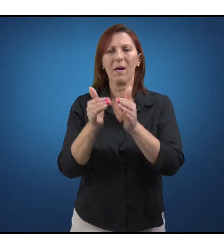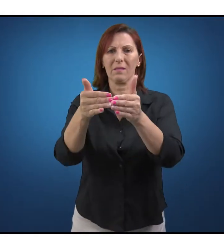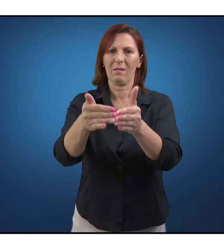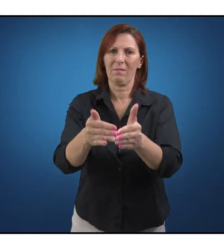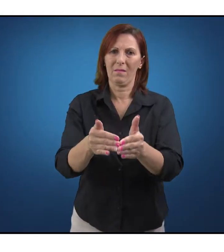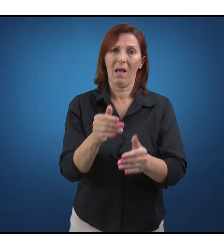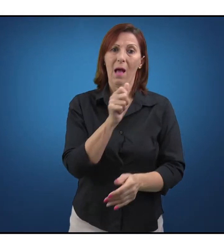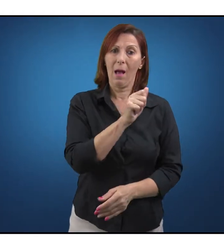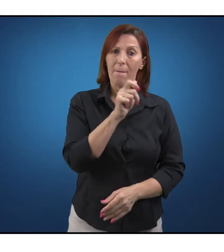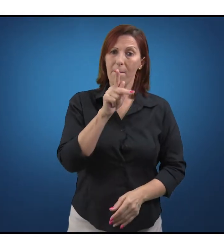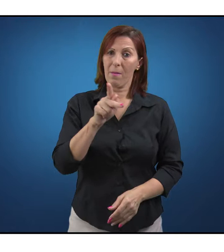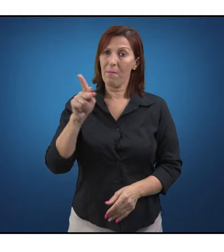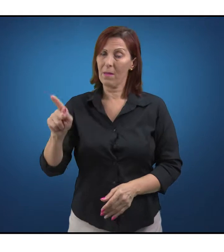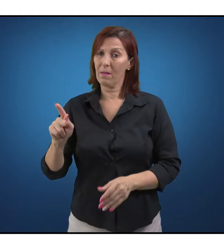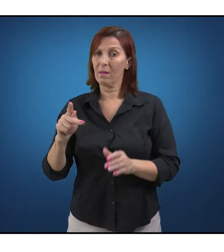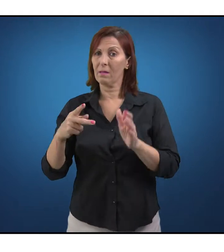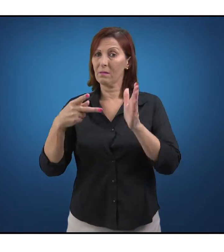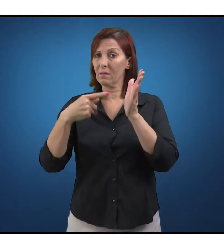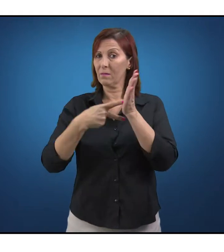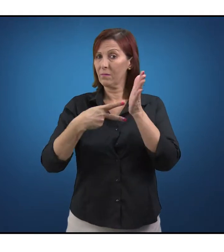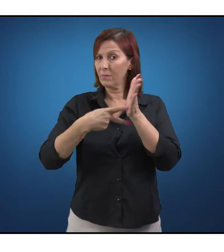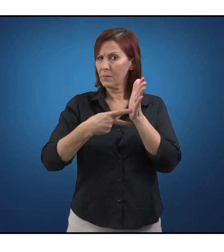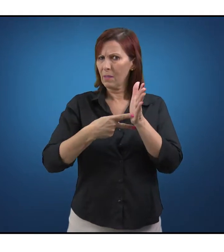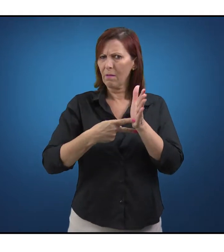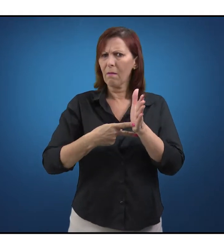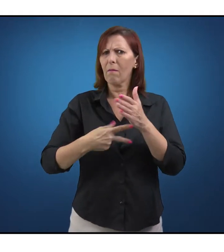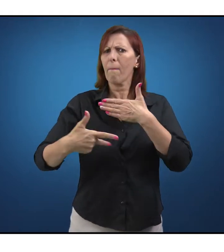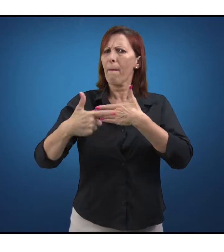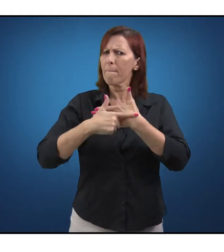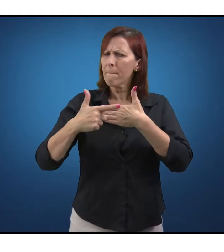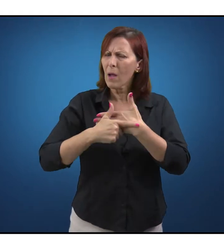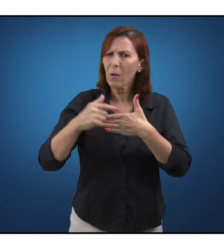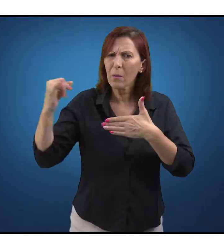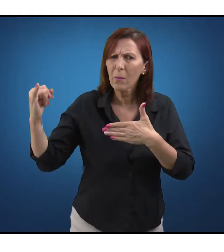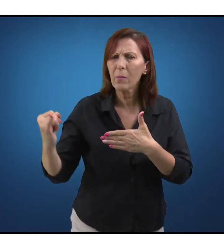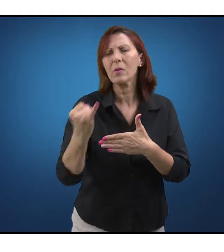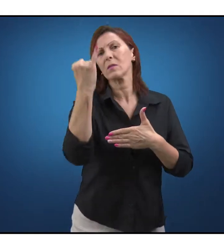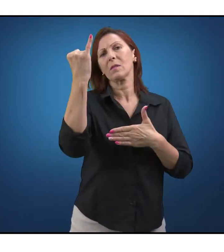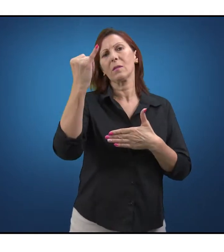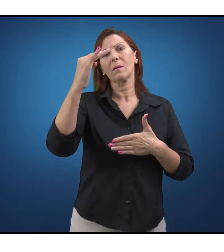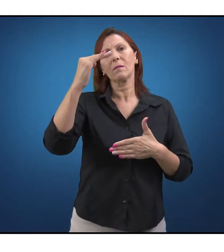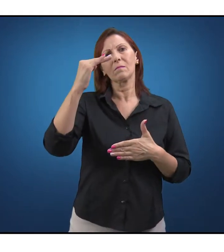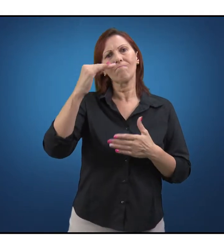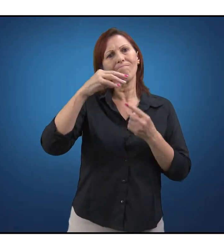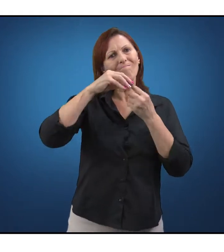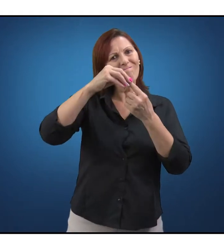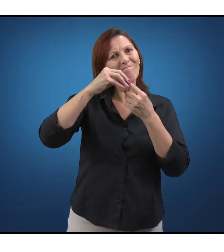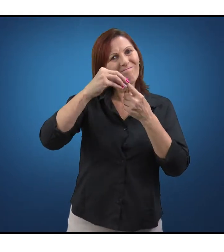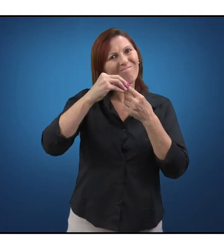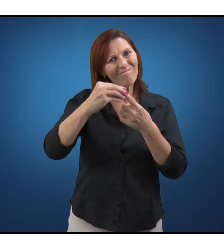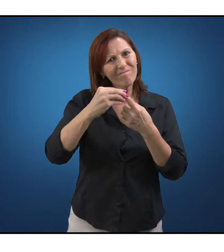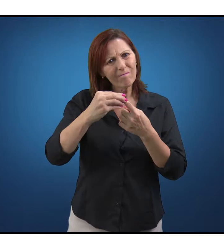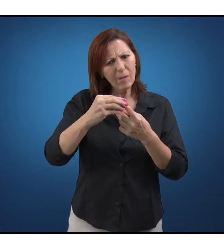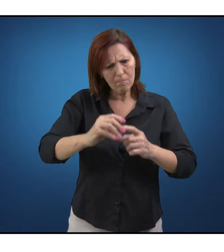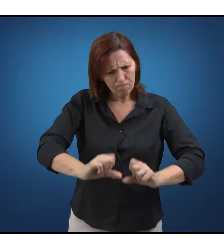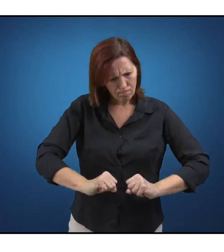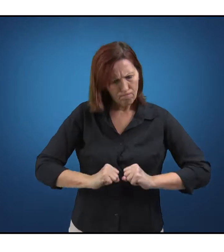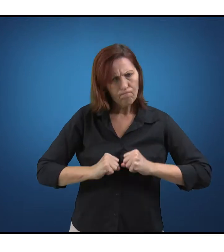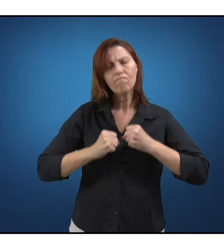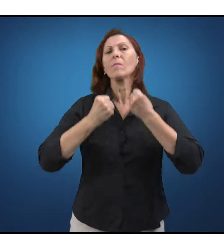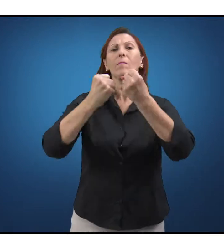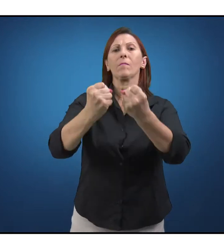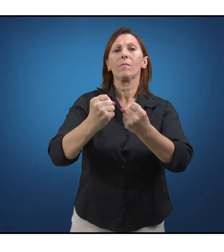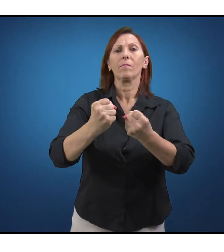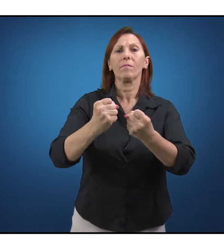APP Sindicato, no Paraná, teve um papel fundamental, principalmente em reforçar os princípios